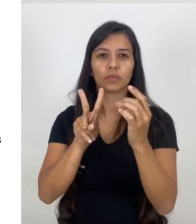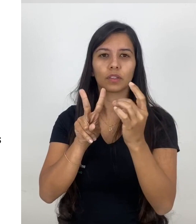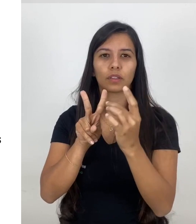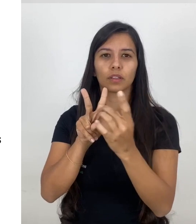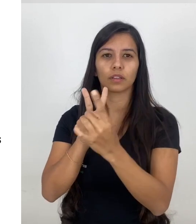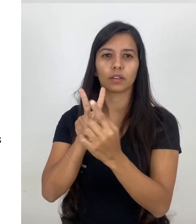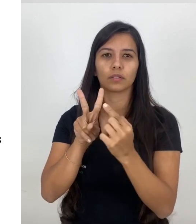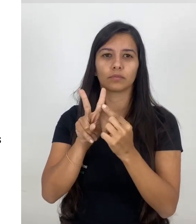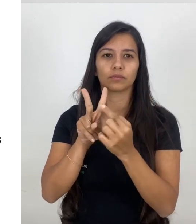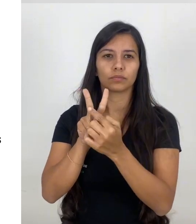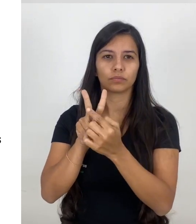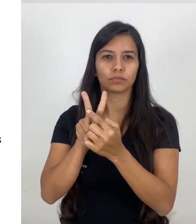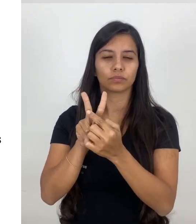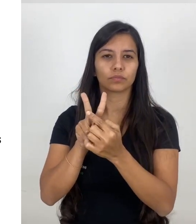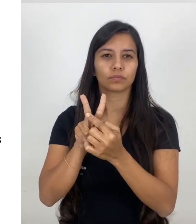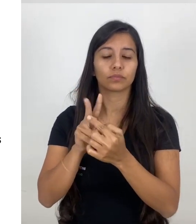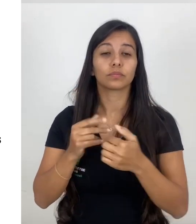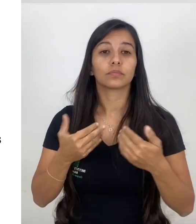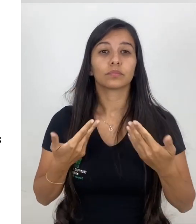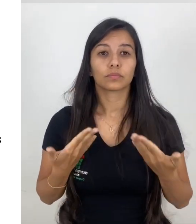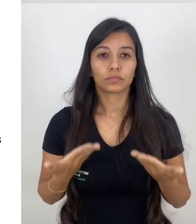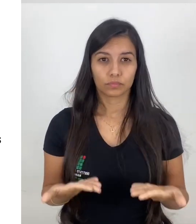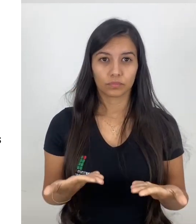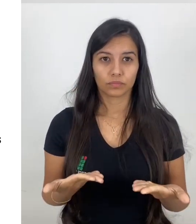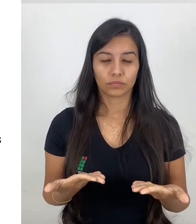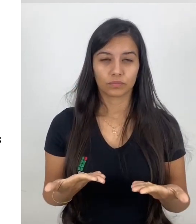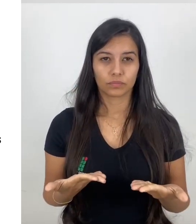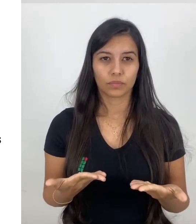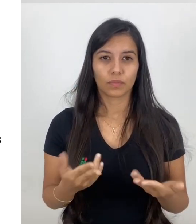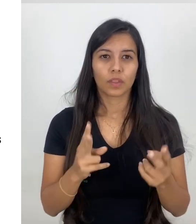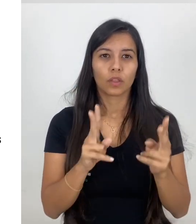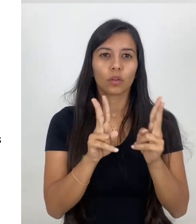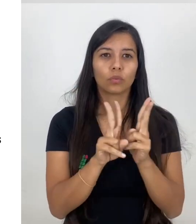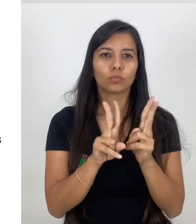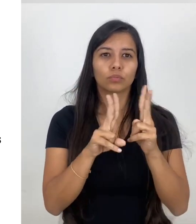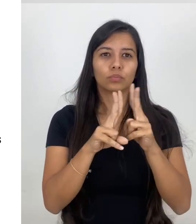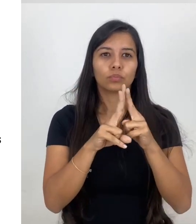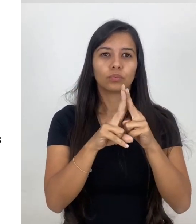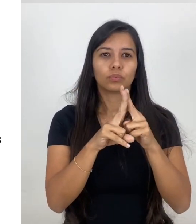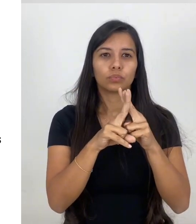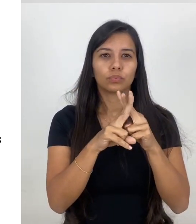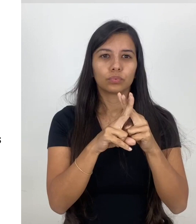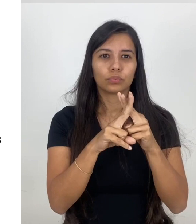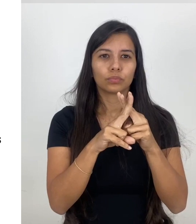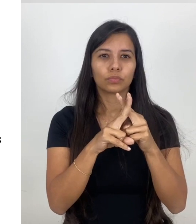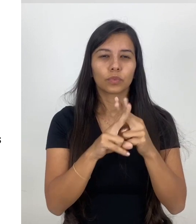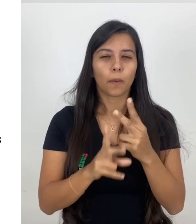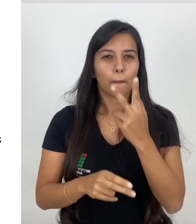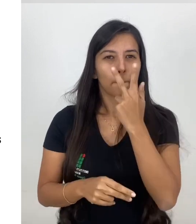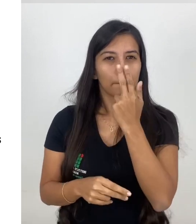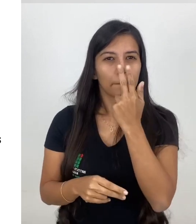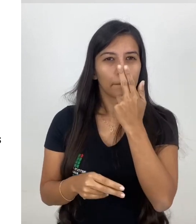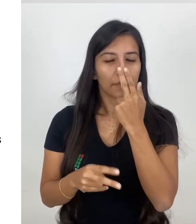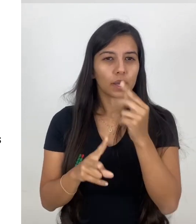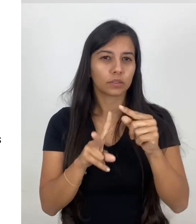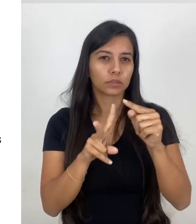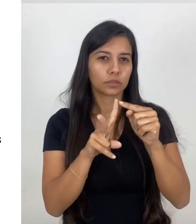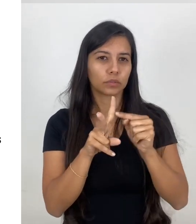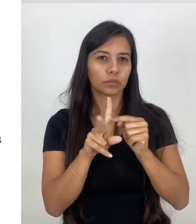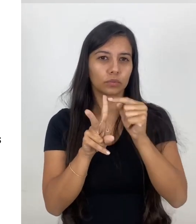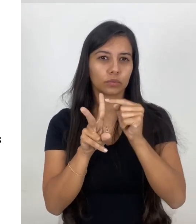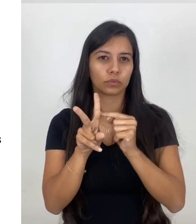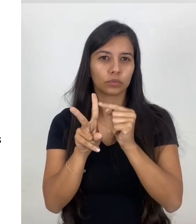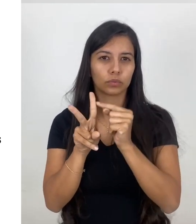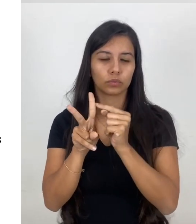dos cromossomos, E aí essas cromátides, elas vão se ligar umas com as outras. É como se